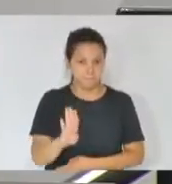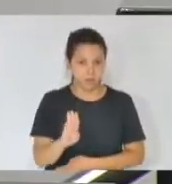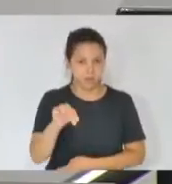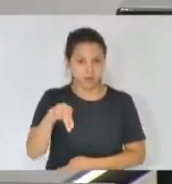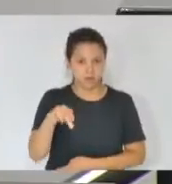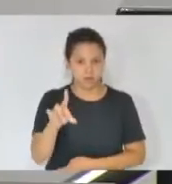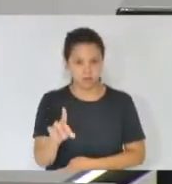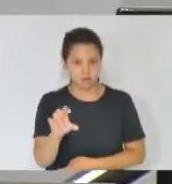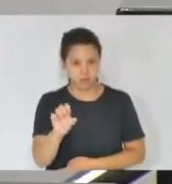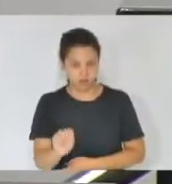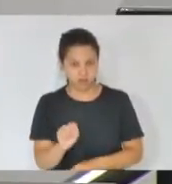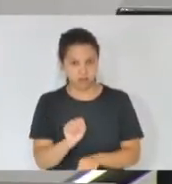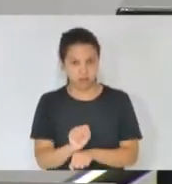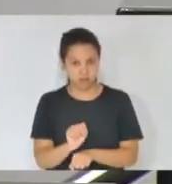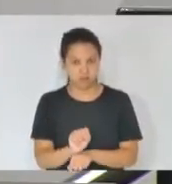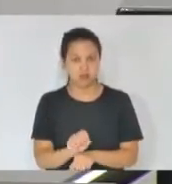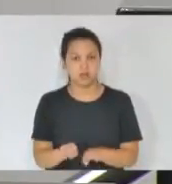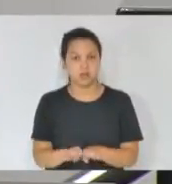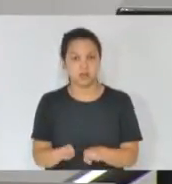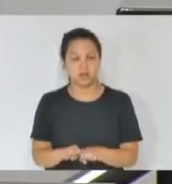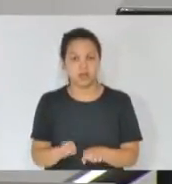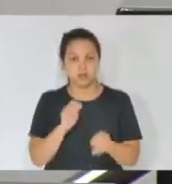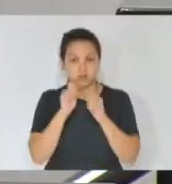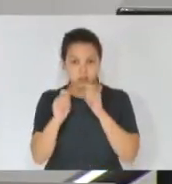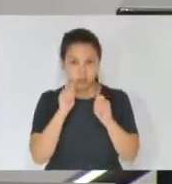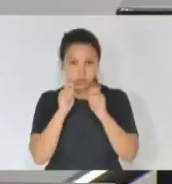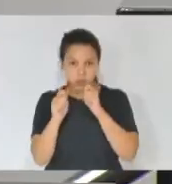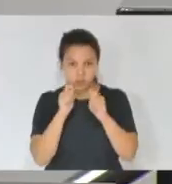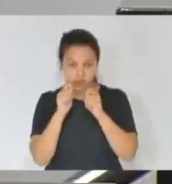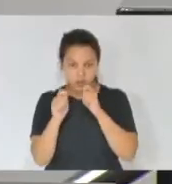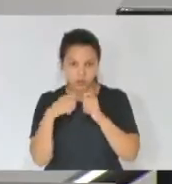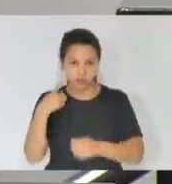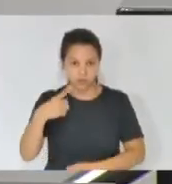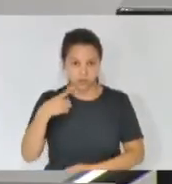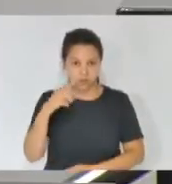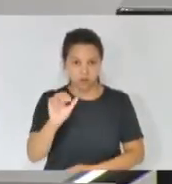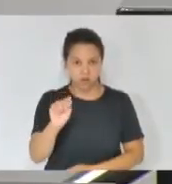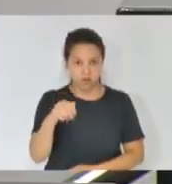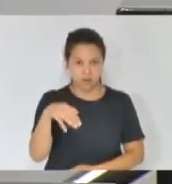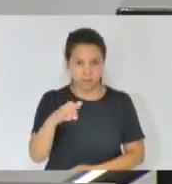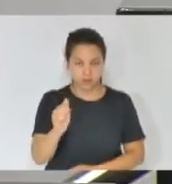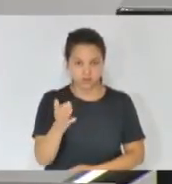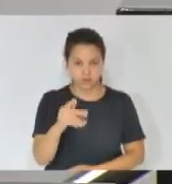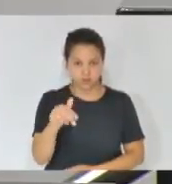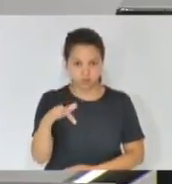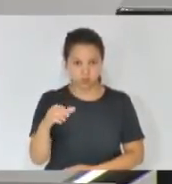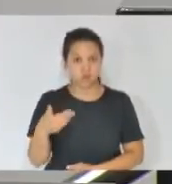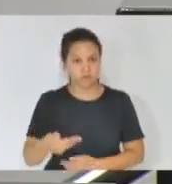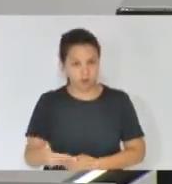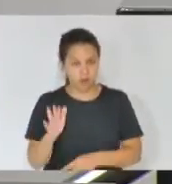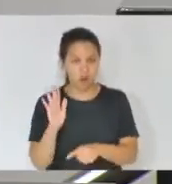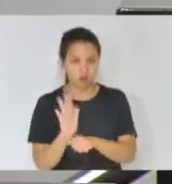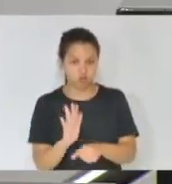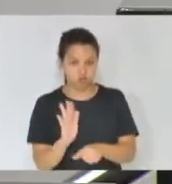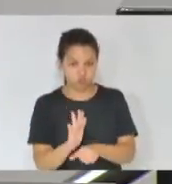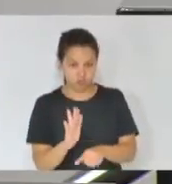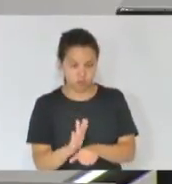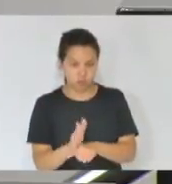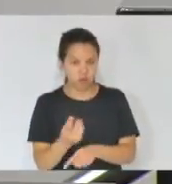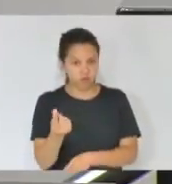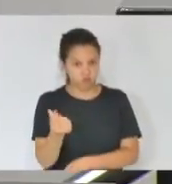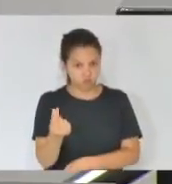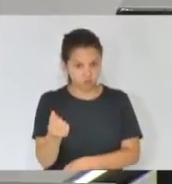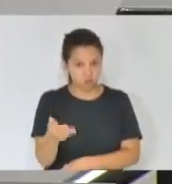da deputada Carmen Zanotto, que prontamente nos ajudará para que esse recurso saia de